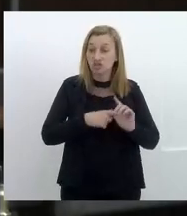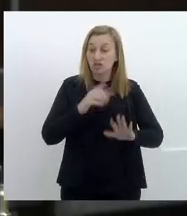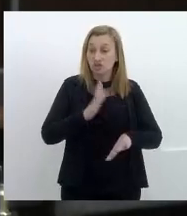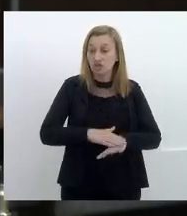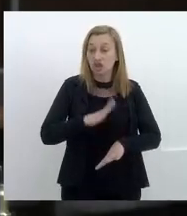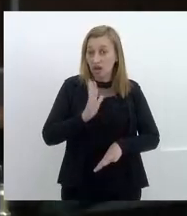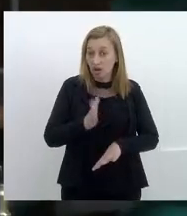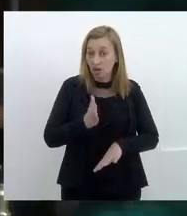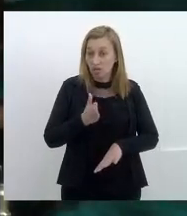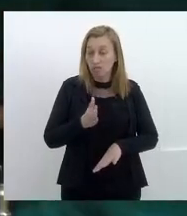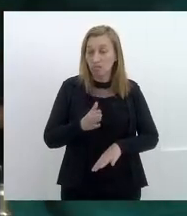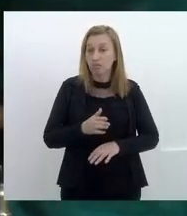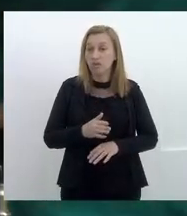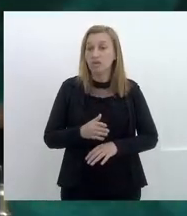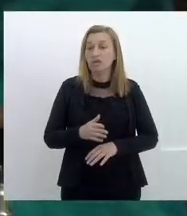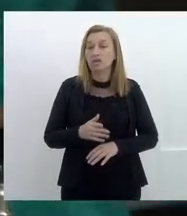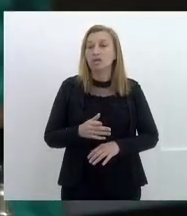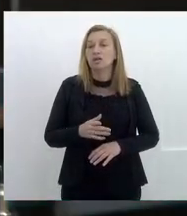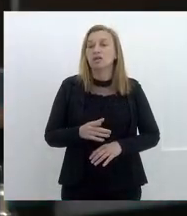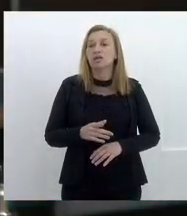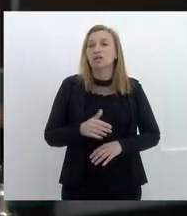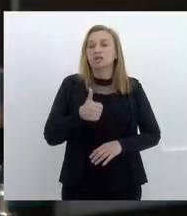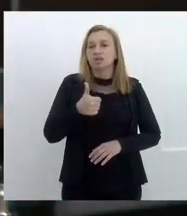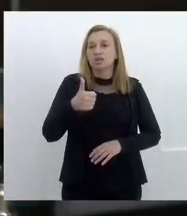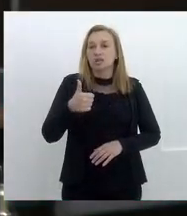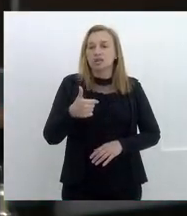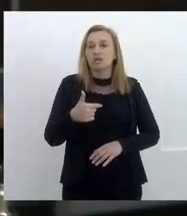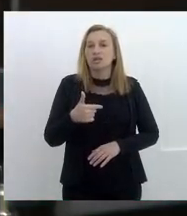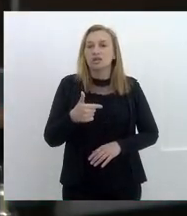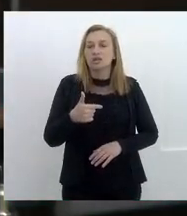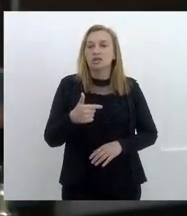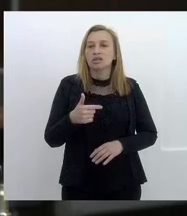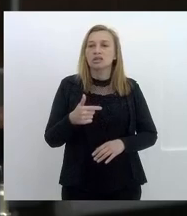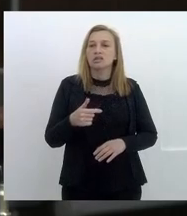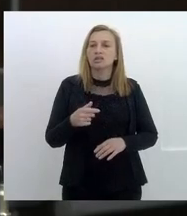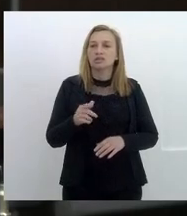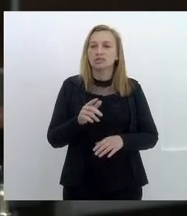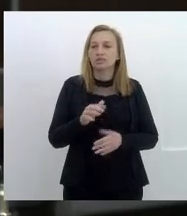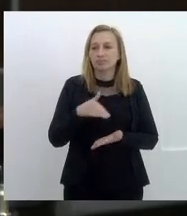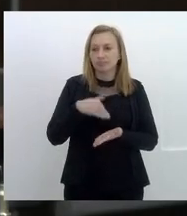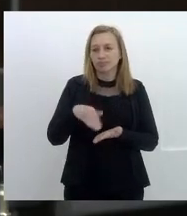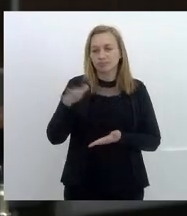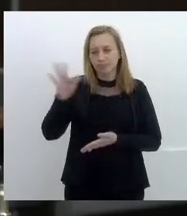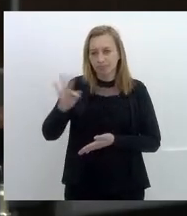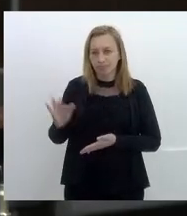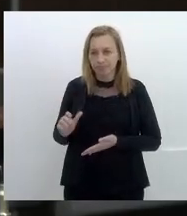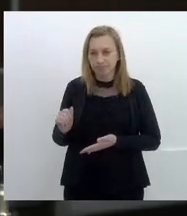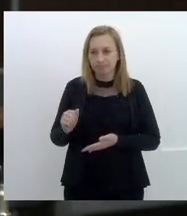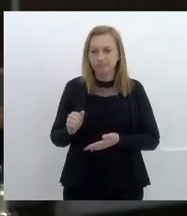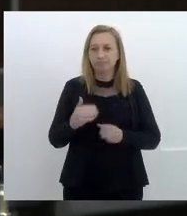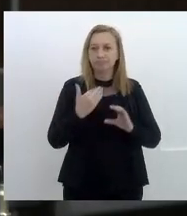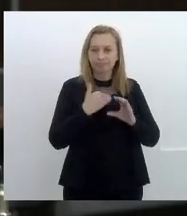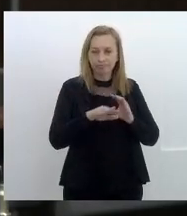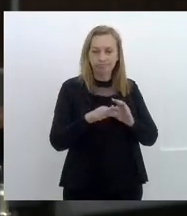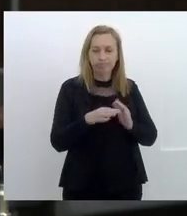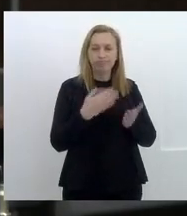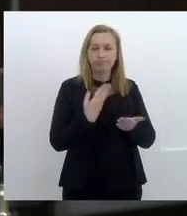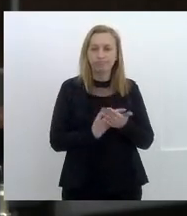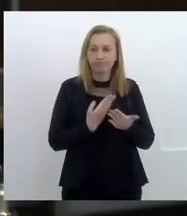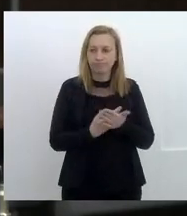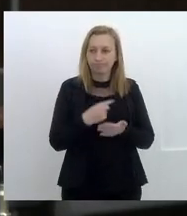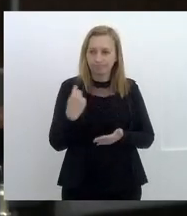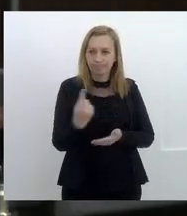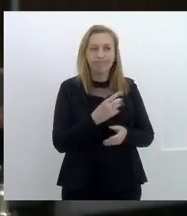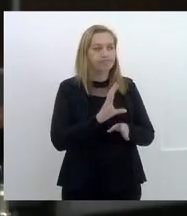Oi e o estoque da dívida previsto pela secretaria de fazenda segundo o material divulgado pela secretaria que a gente tem estudado